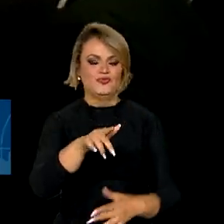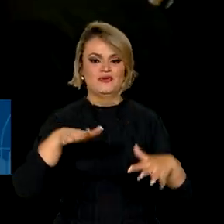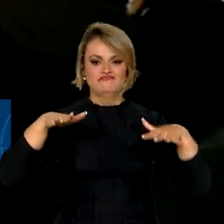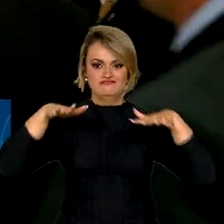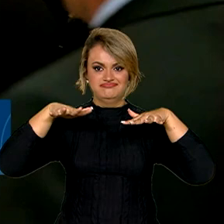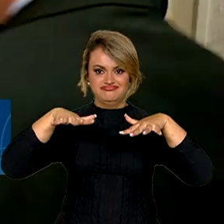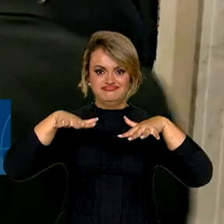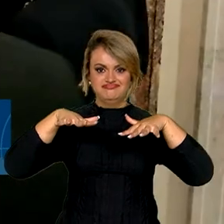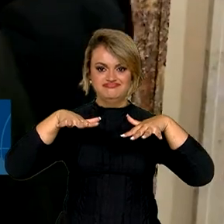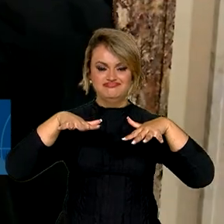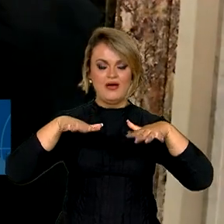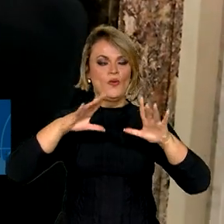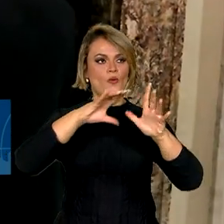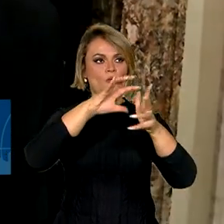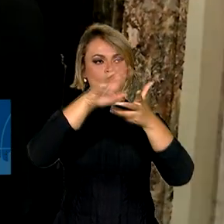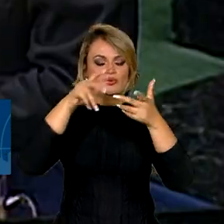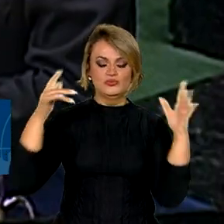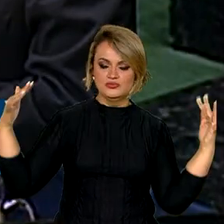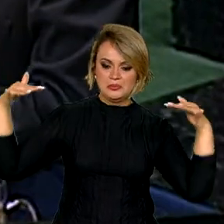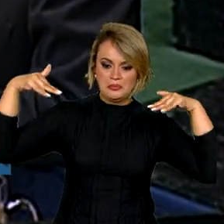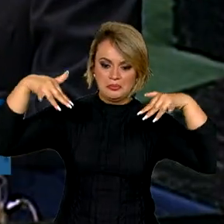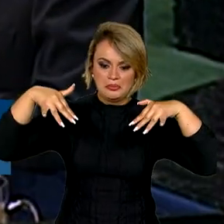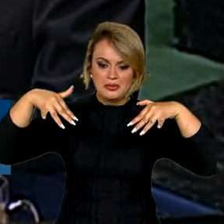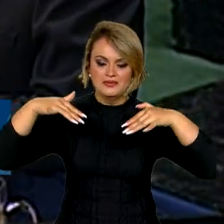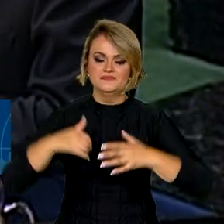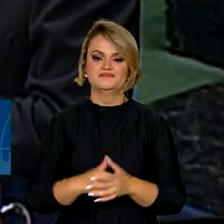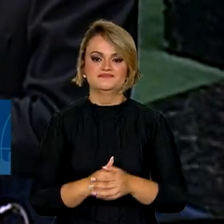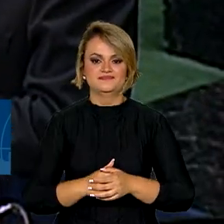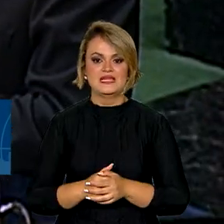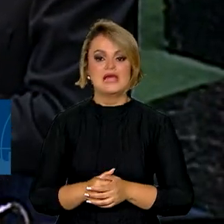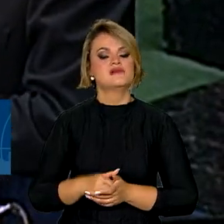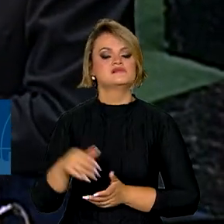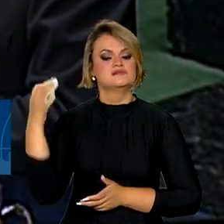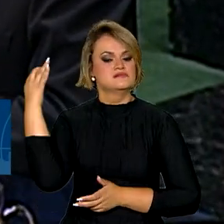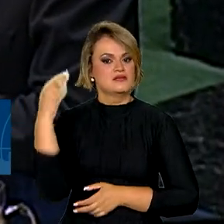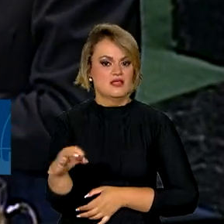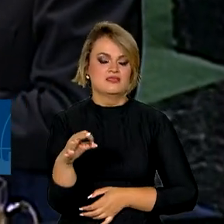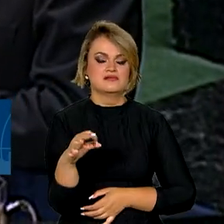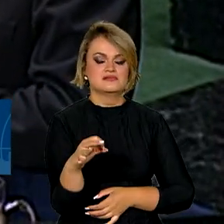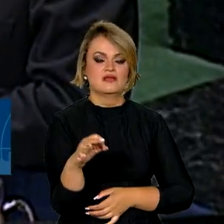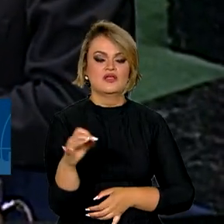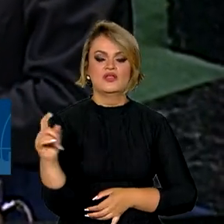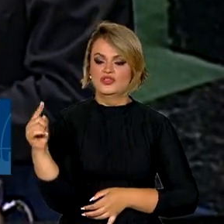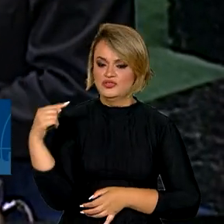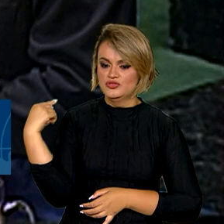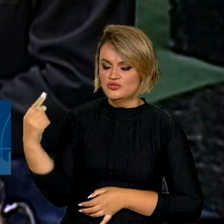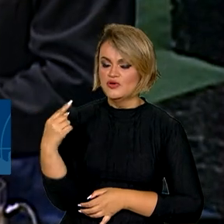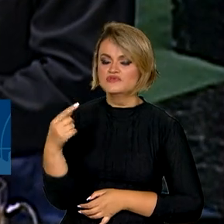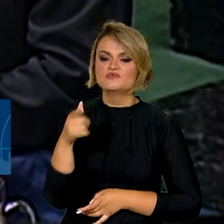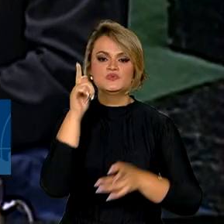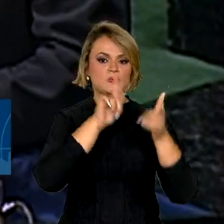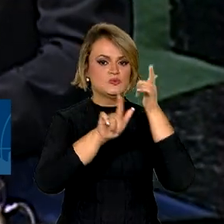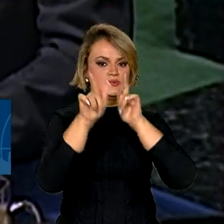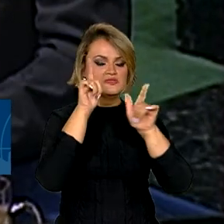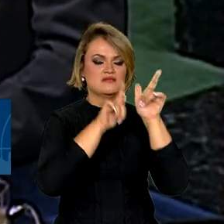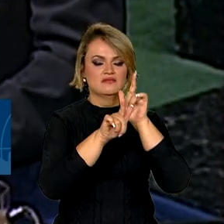novamente nos 4 cantos do mundo. Tenho certeza de que juntos saberemos colher